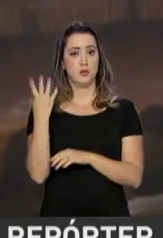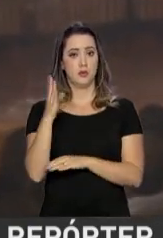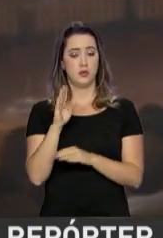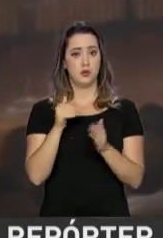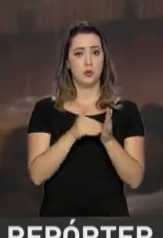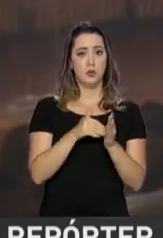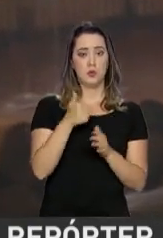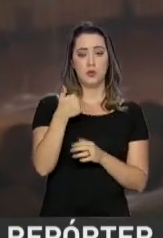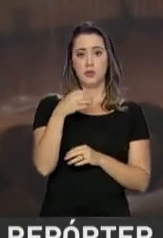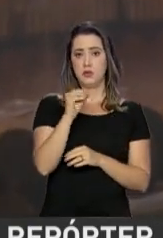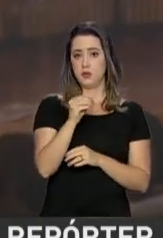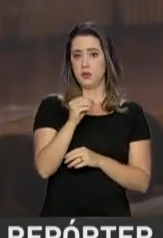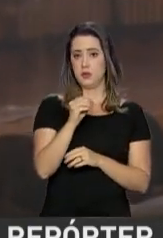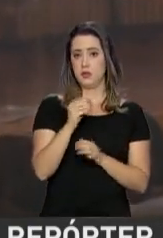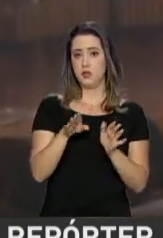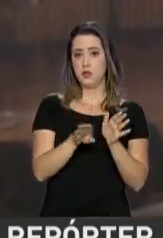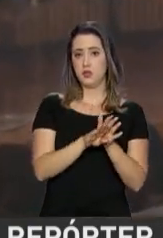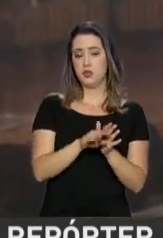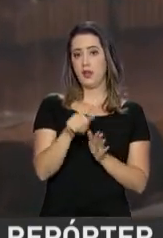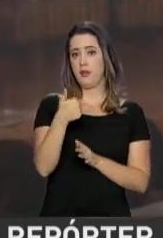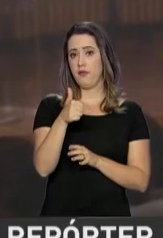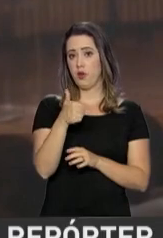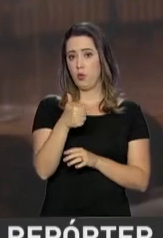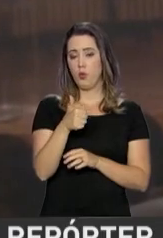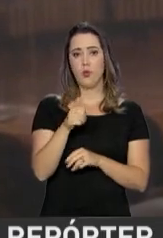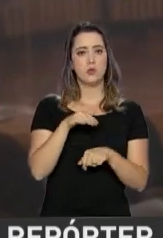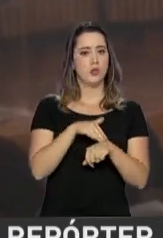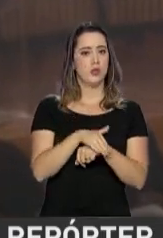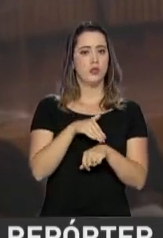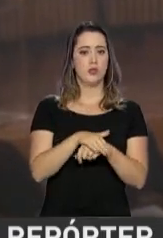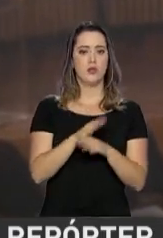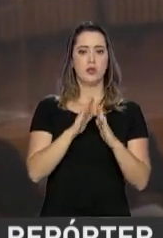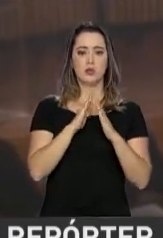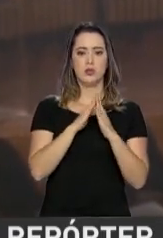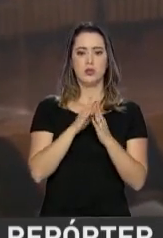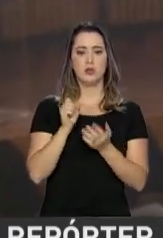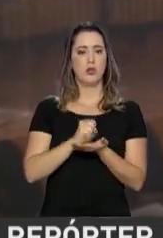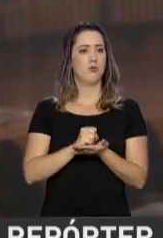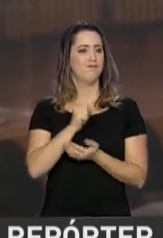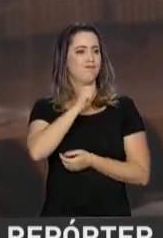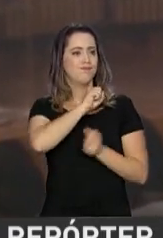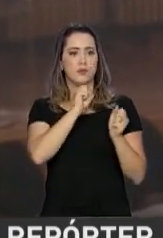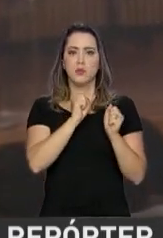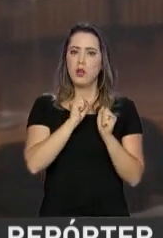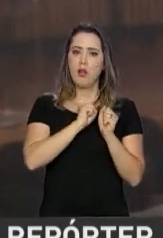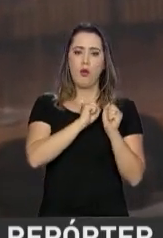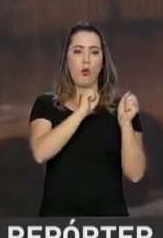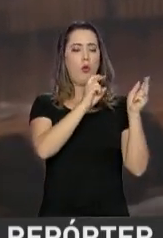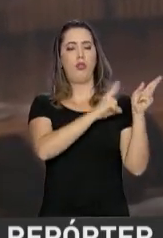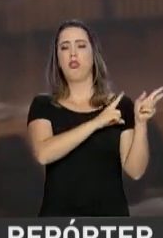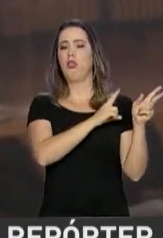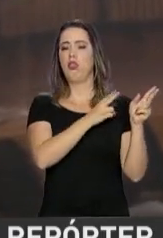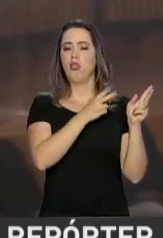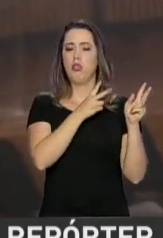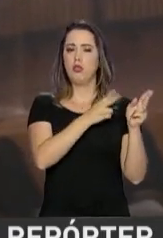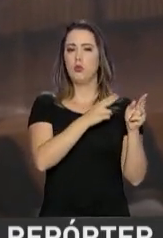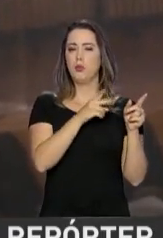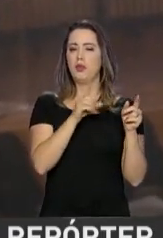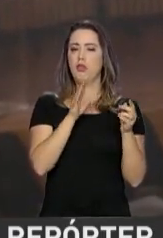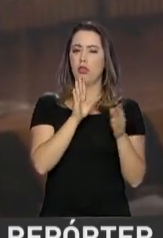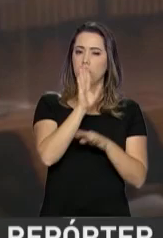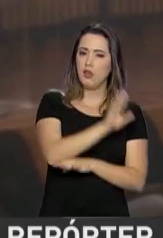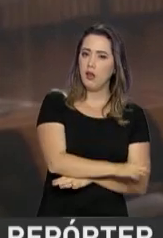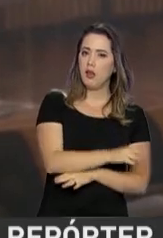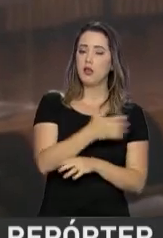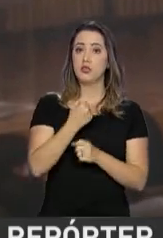por volta das onze e estudava de manhã então pra mim eu acordava muito cansada porque tinha vezes que chegava na no trabalho às duas